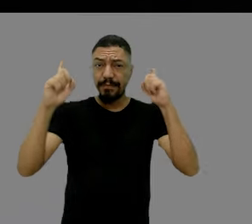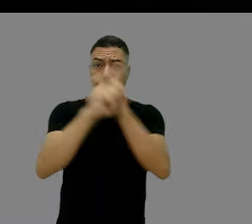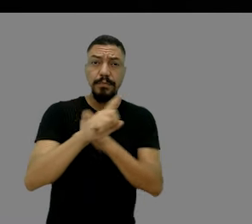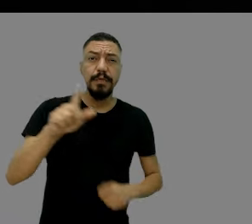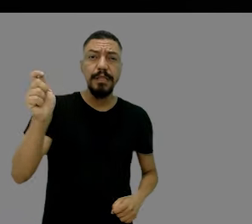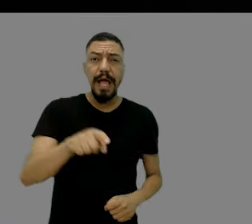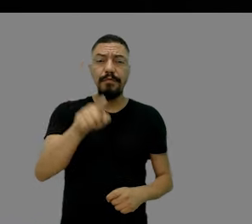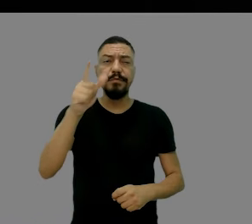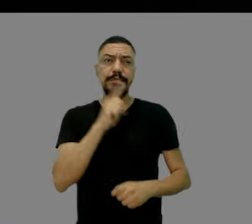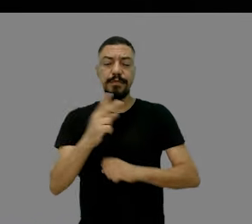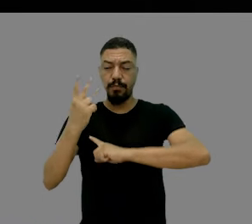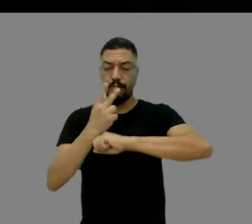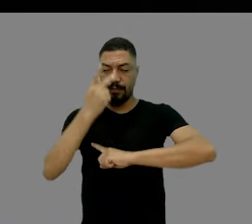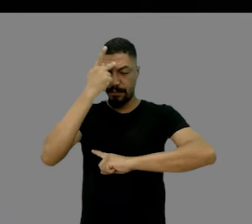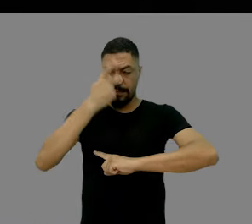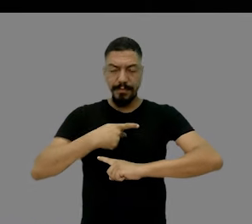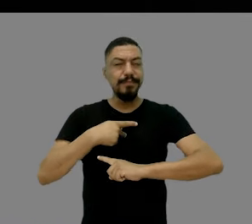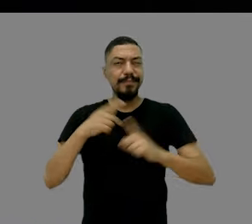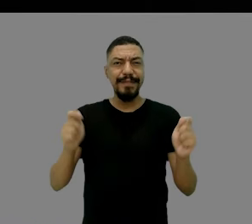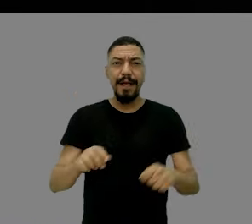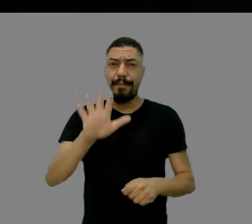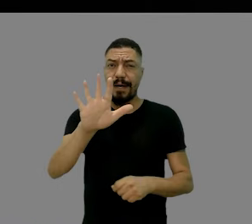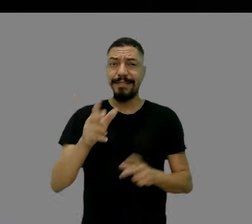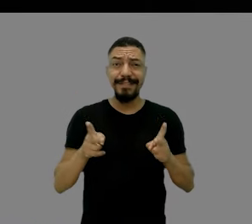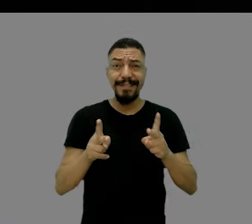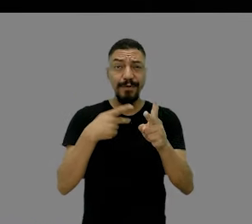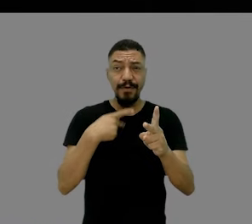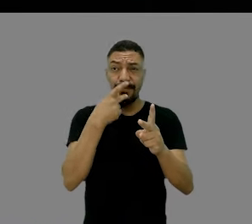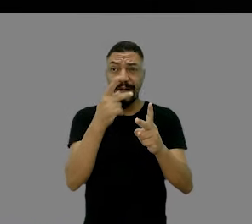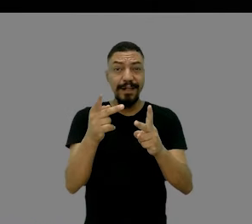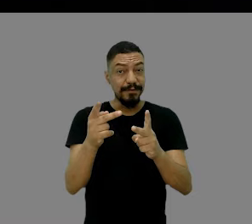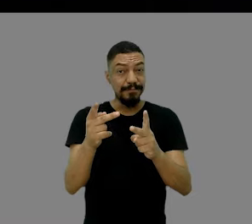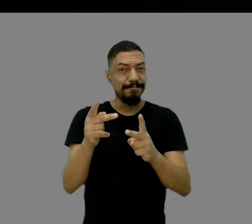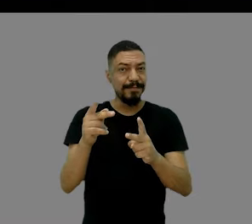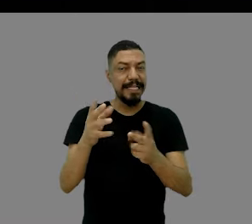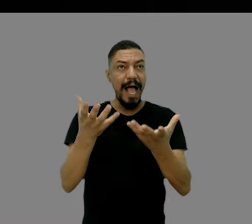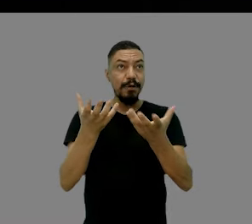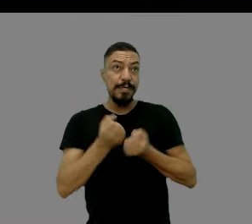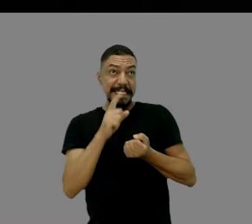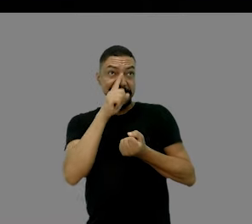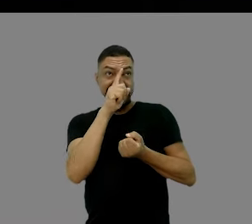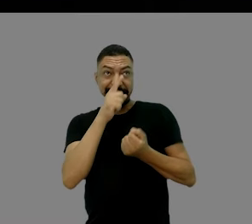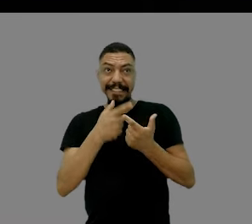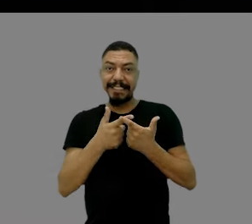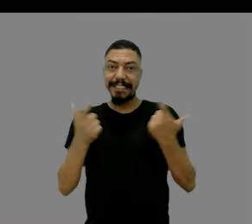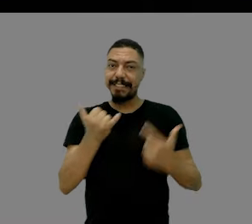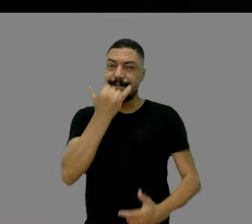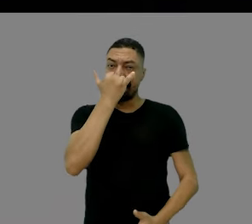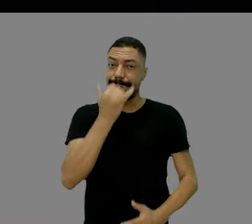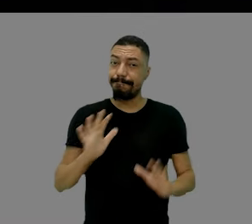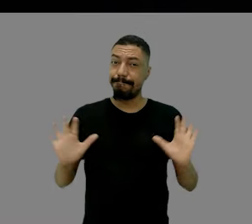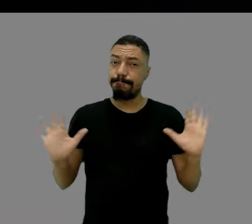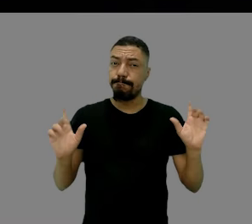ao azar. E, novamente, né, como comecei assim, a gente tem que pensar que a gente está aqui num edital municipal,